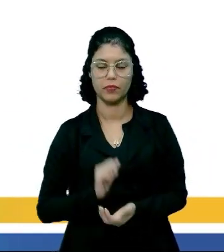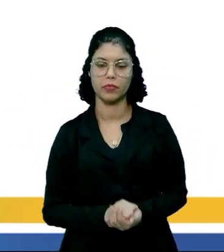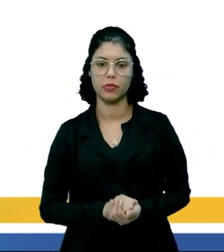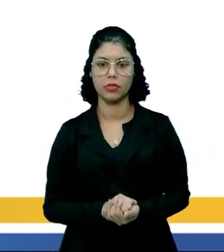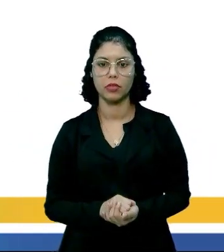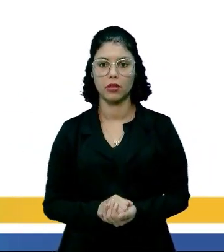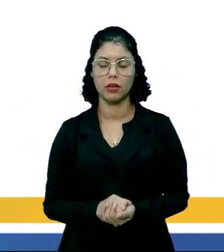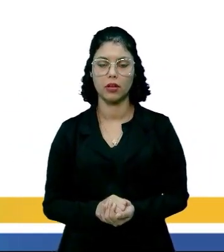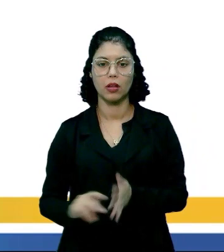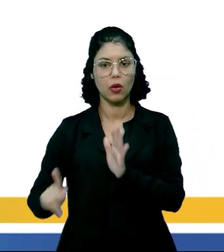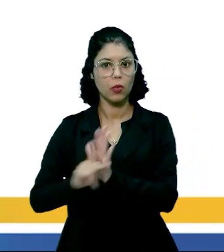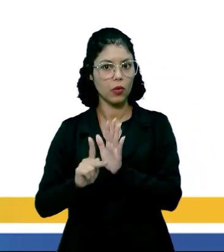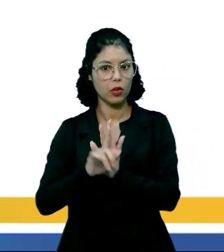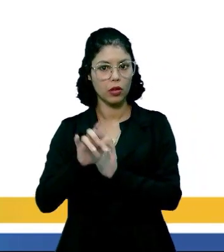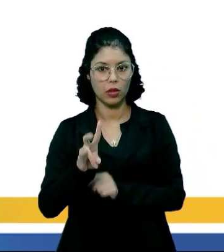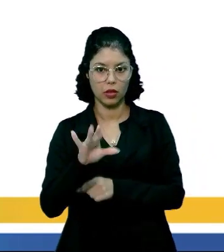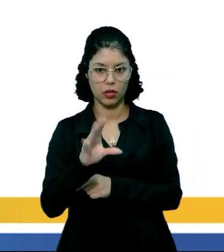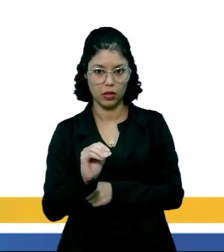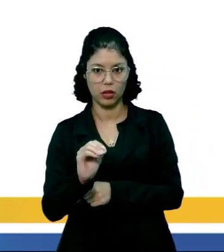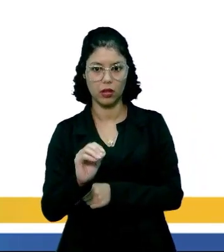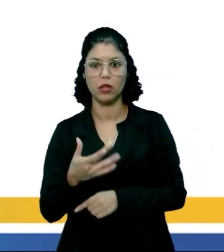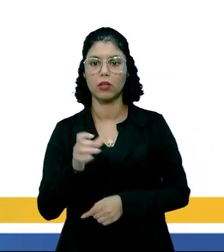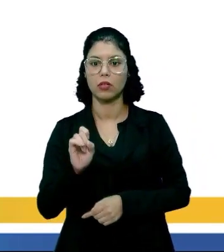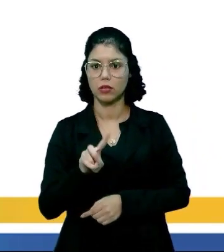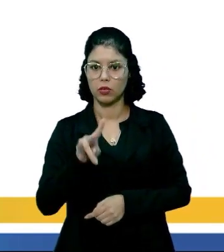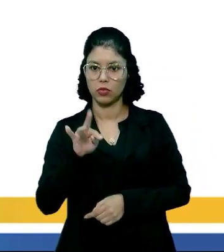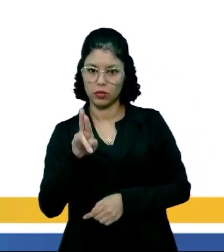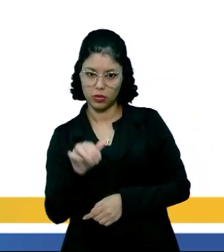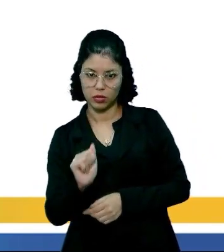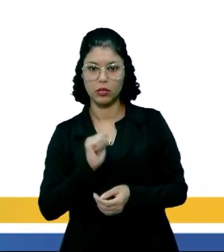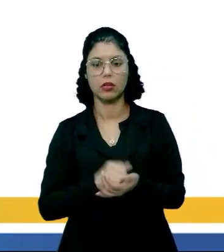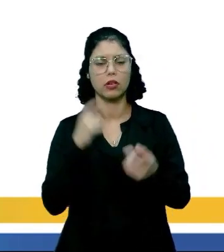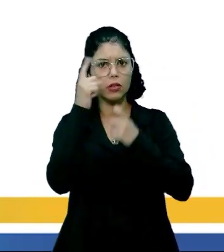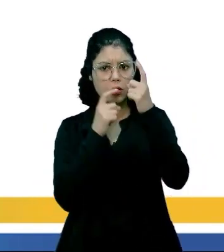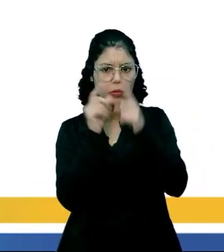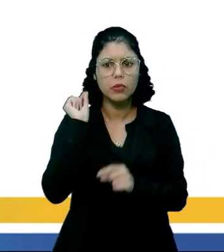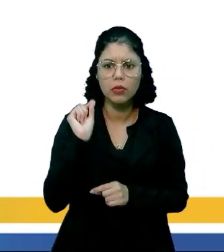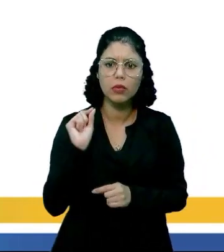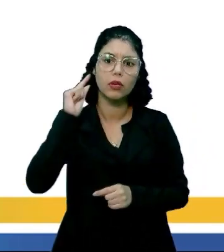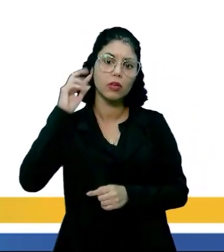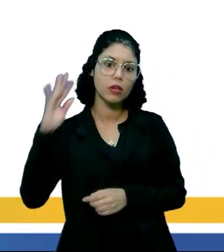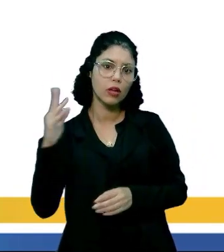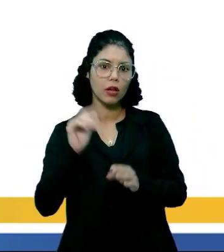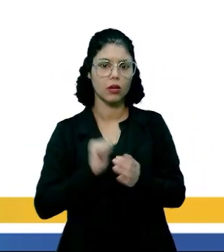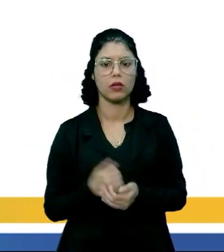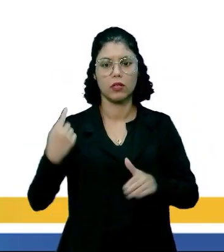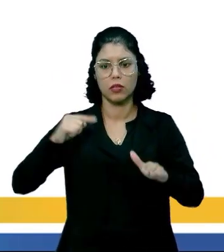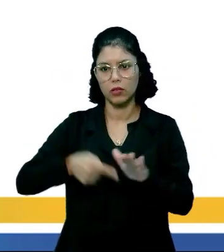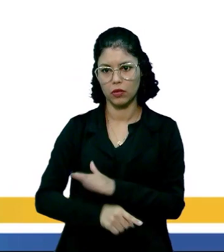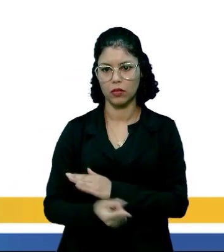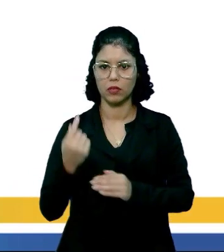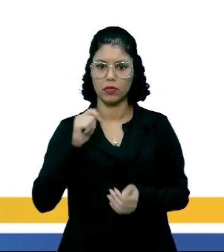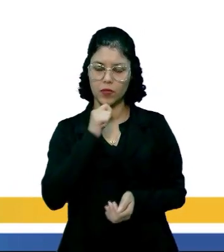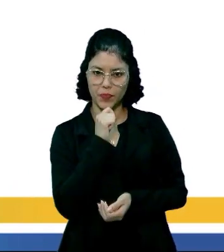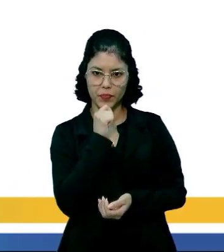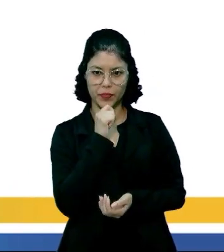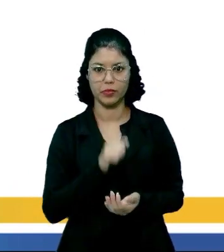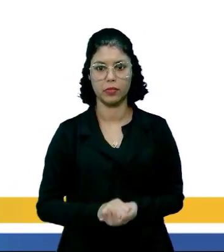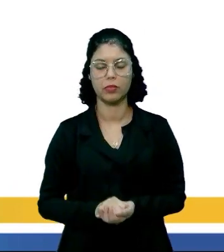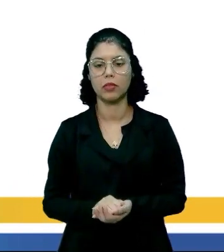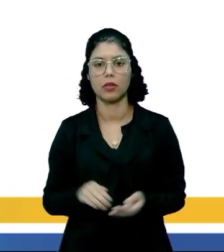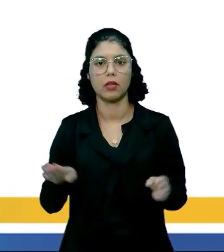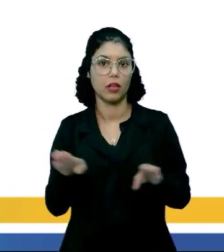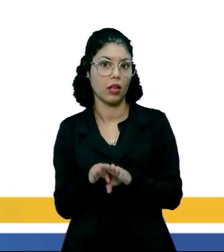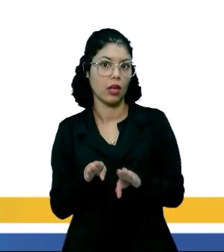Portugal e ao seu lirismo saudosista, que expressa reflexões sobre o seu eu profundo, quer